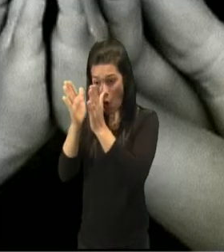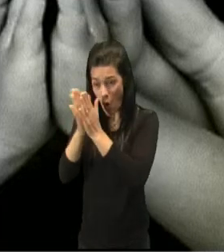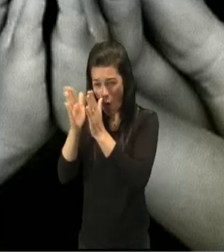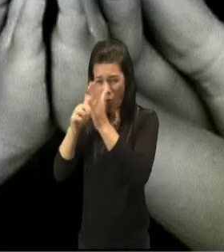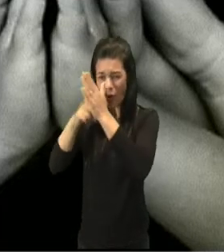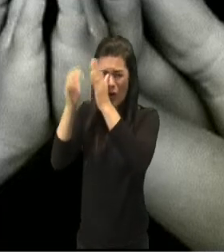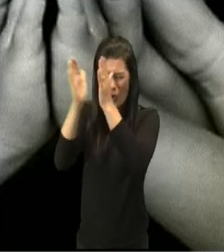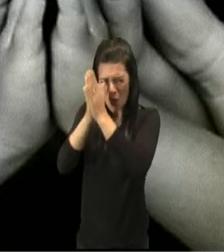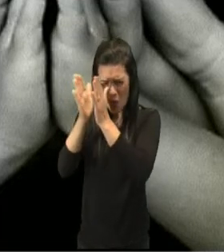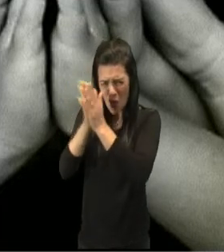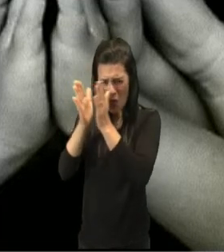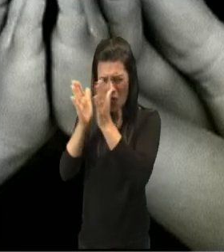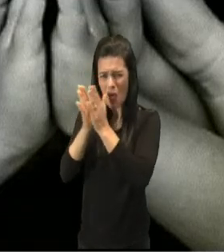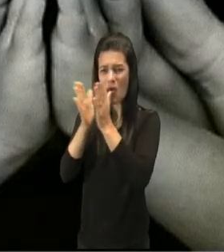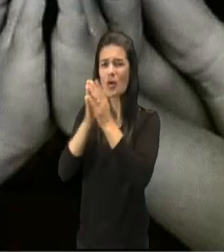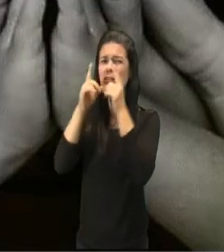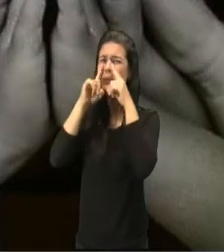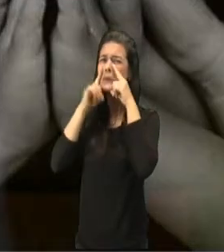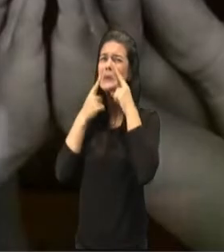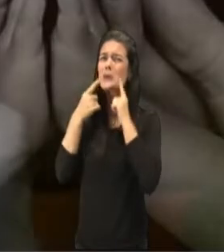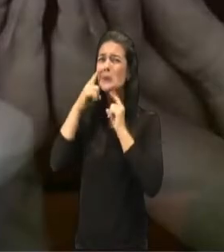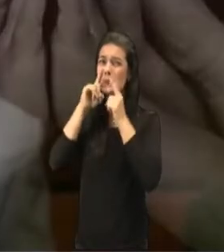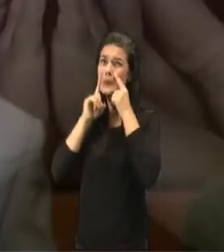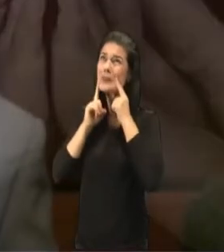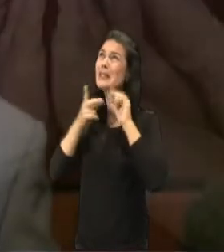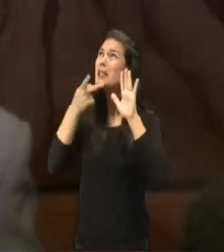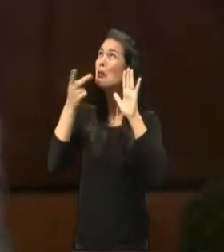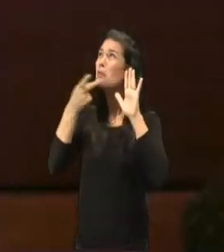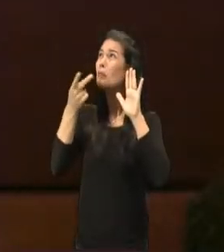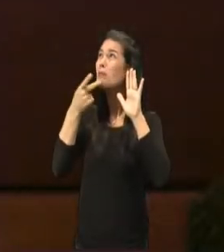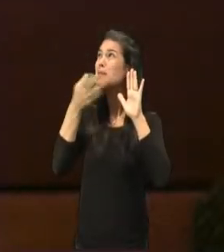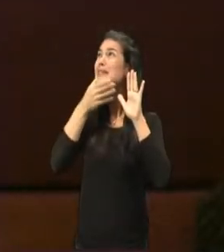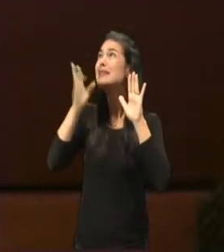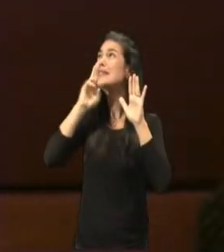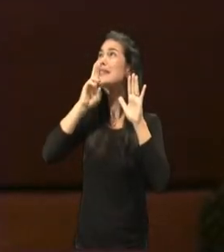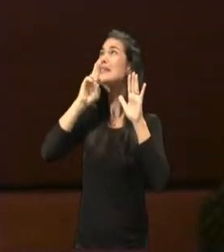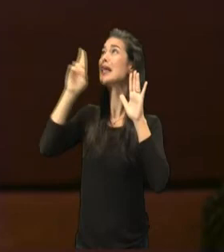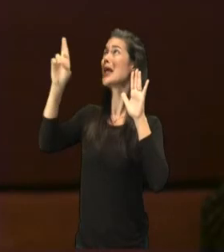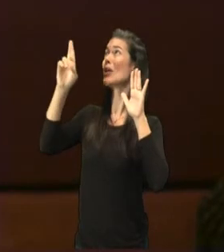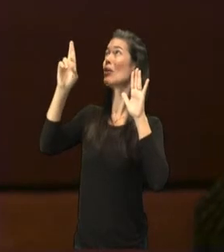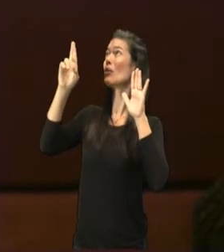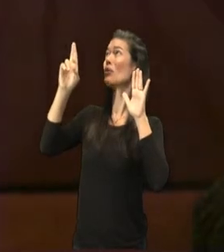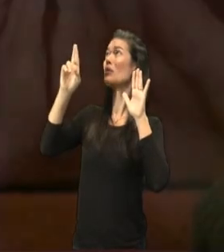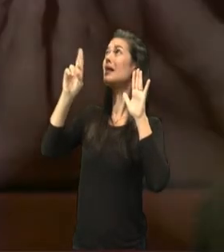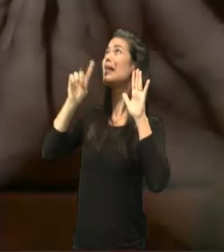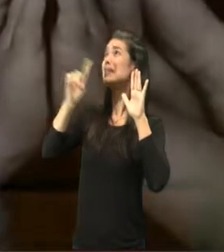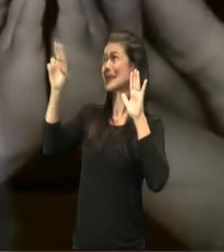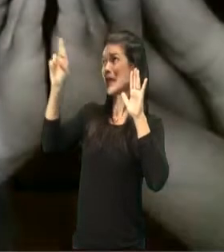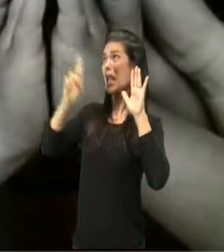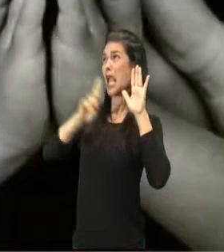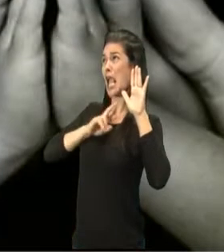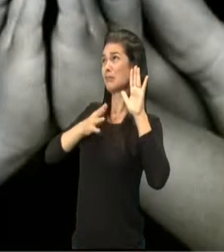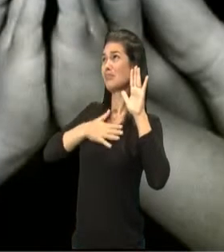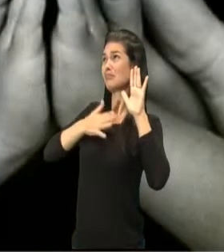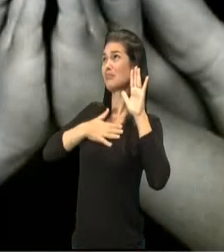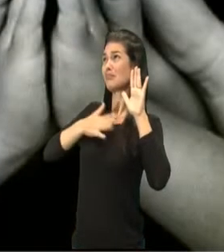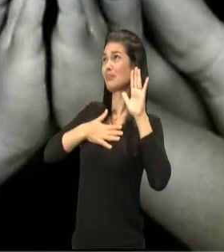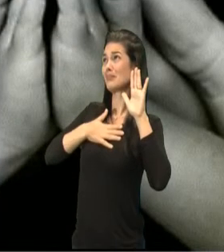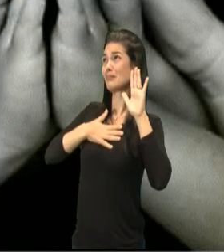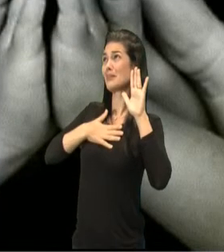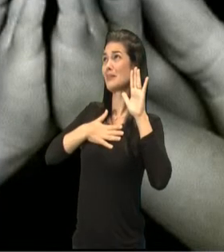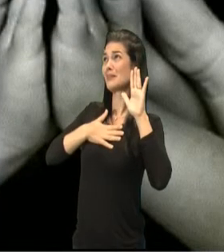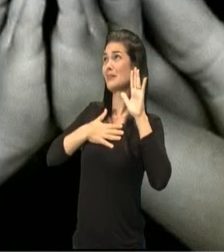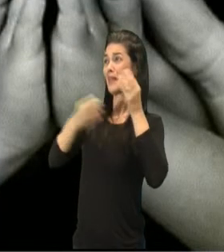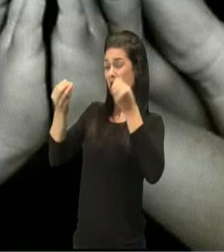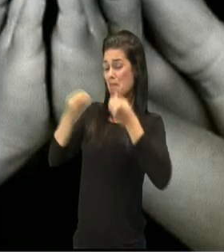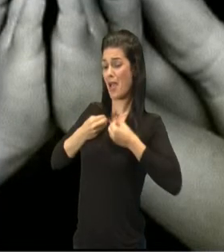abundantemente. E fez um voto dizendo: Senhor dos exércitos, se benignamente atentares para a aflição da tua serva, e